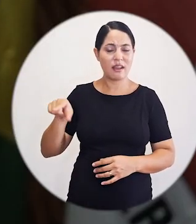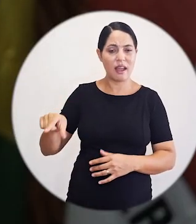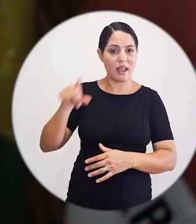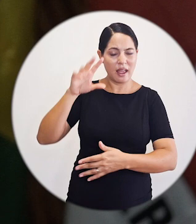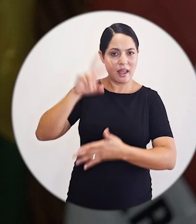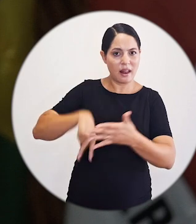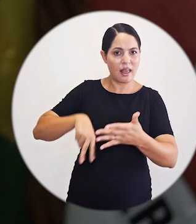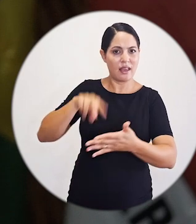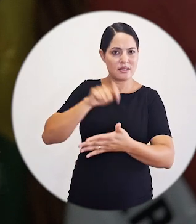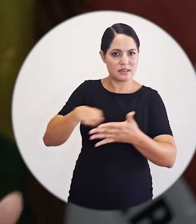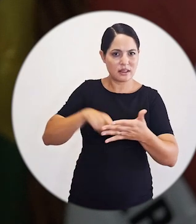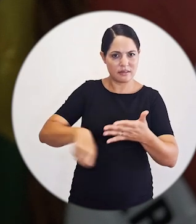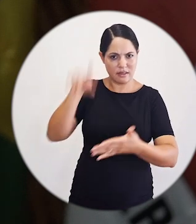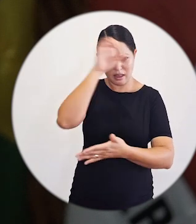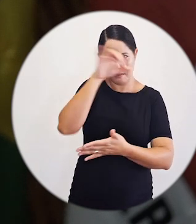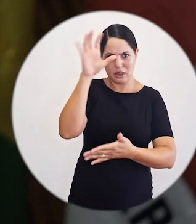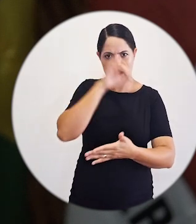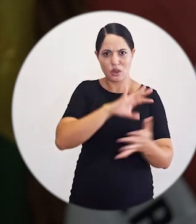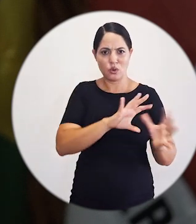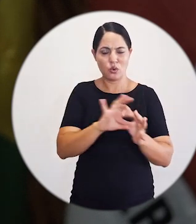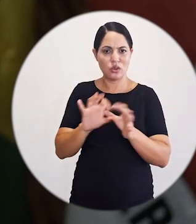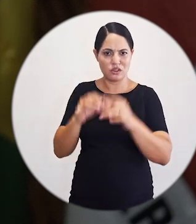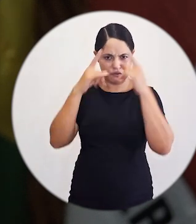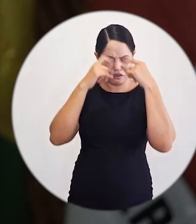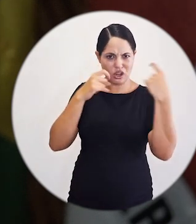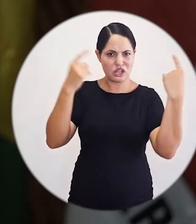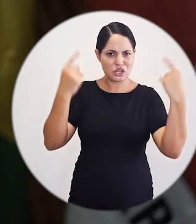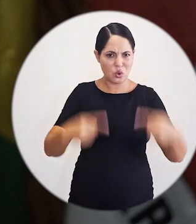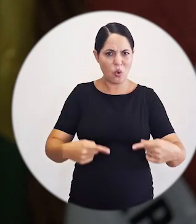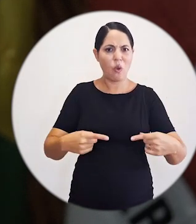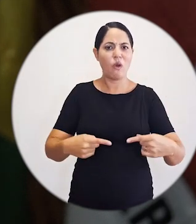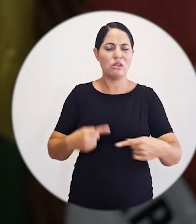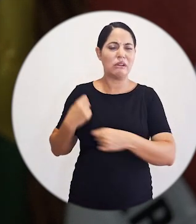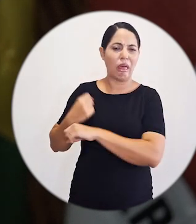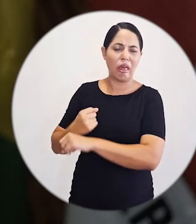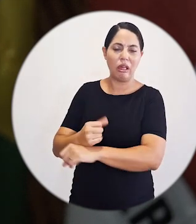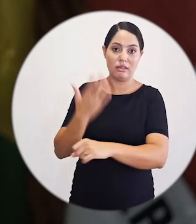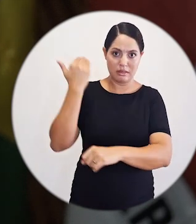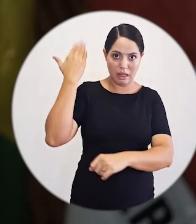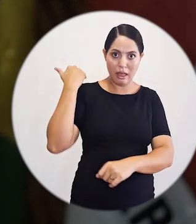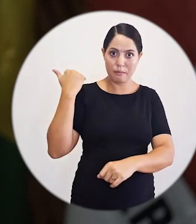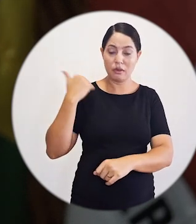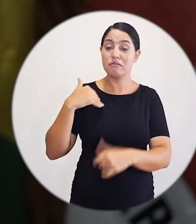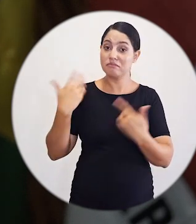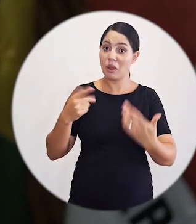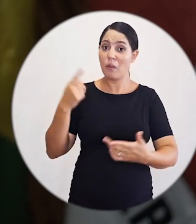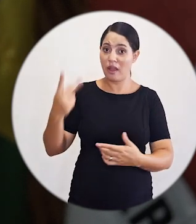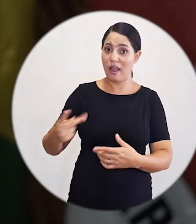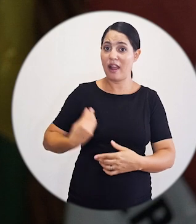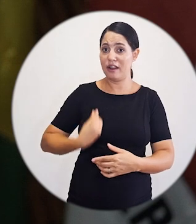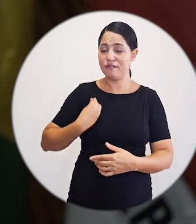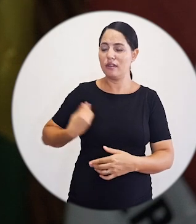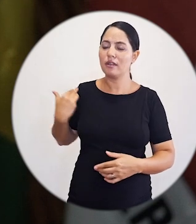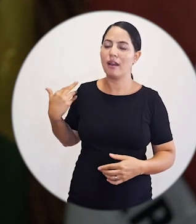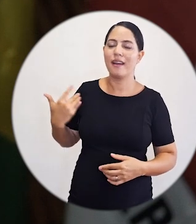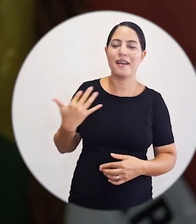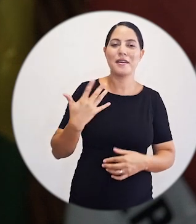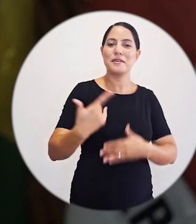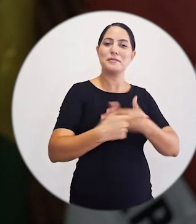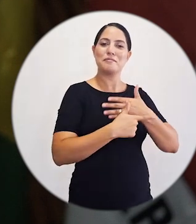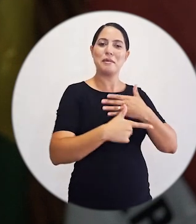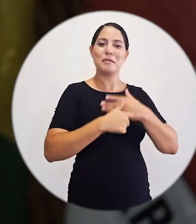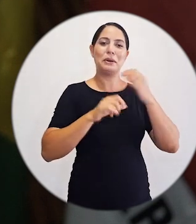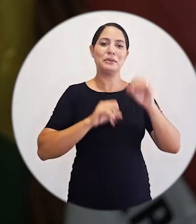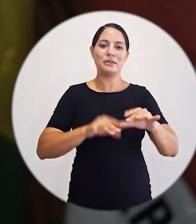Mulher escravizada que aprendeu a ler e a escrever como ferramenta de defesa contra as violências impostas pelos senhores de escravos.